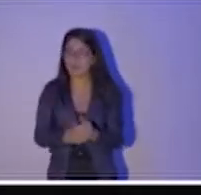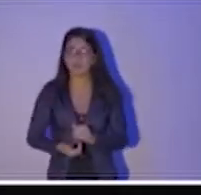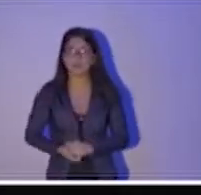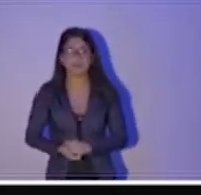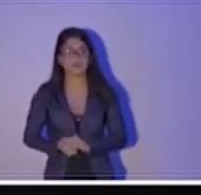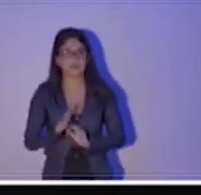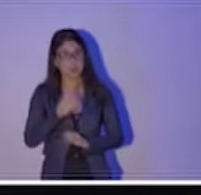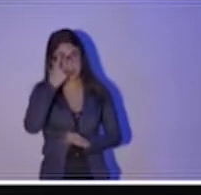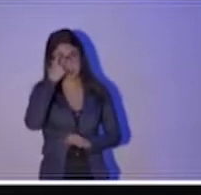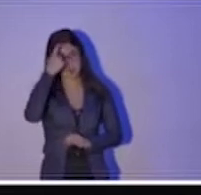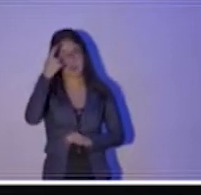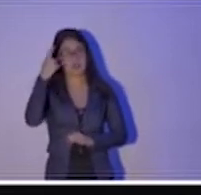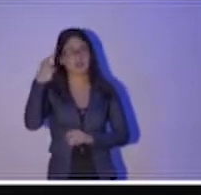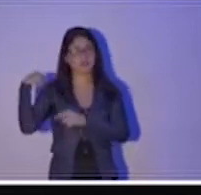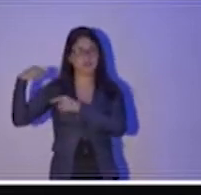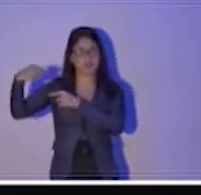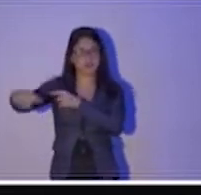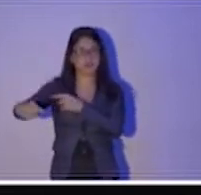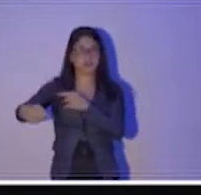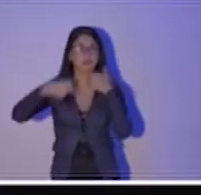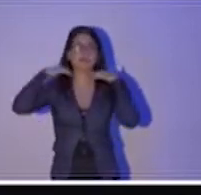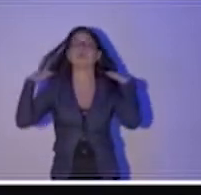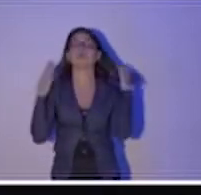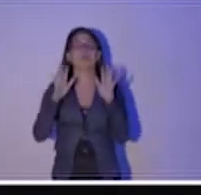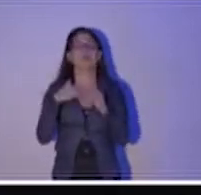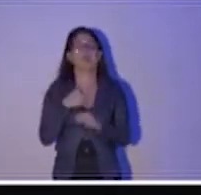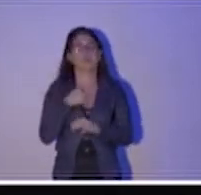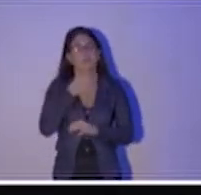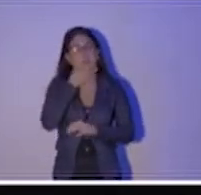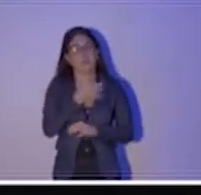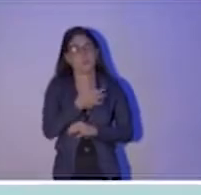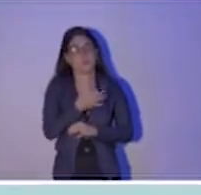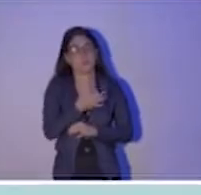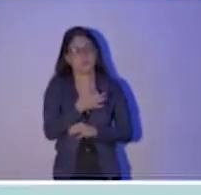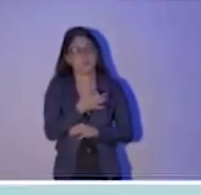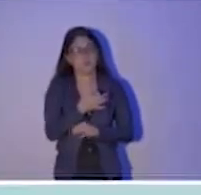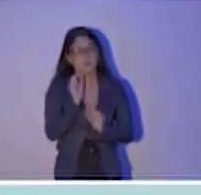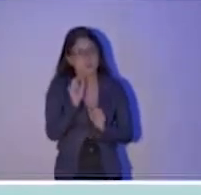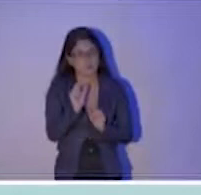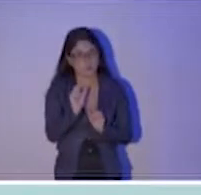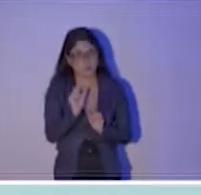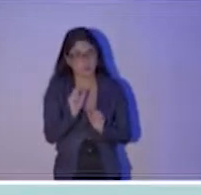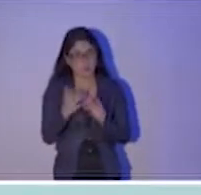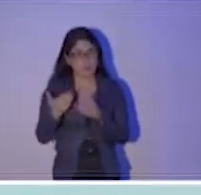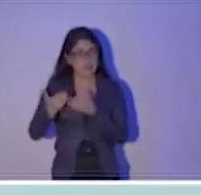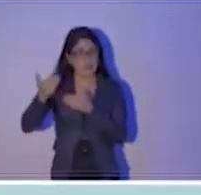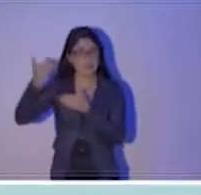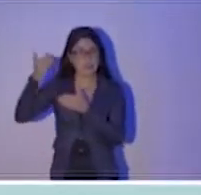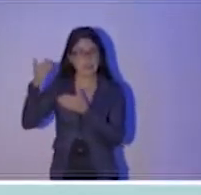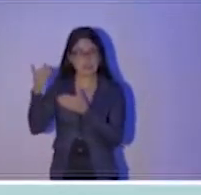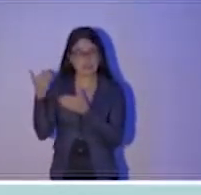Pensando em cascata, né? No âmbito, eu acho que eu vou pegar um pouco antes, vou pegar num